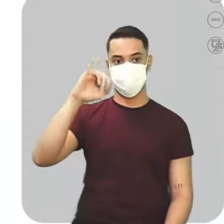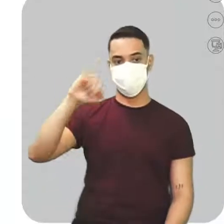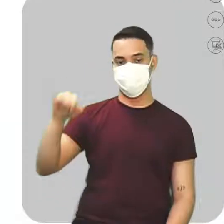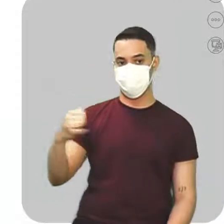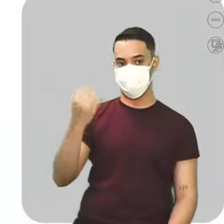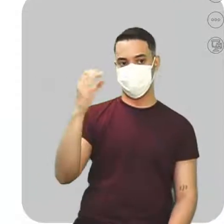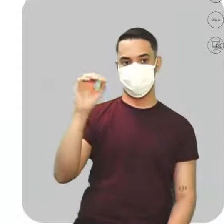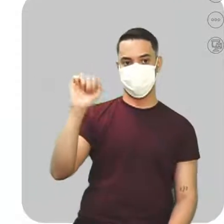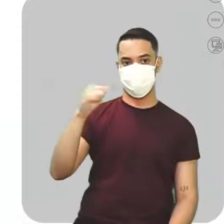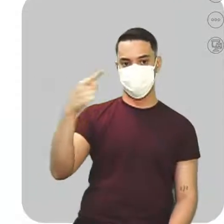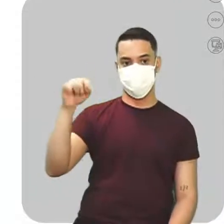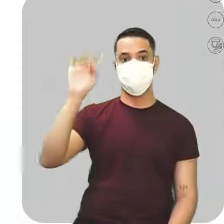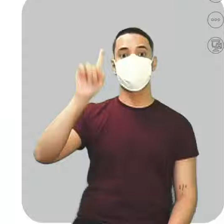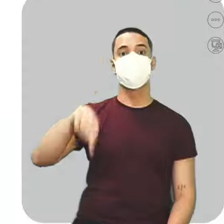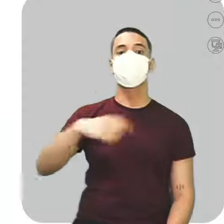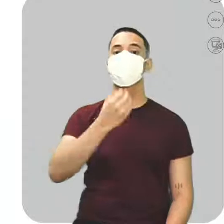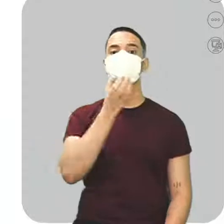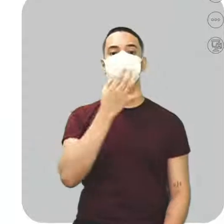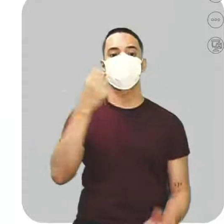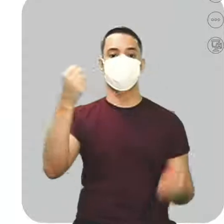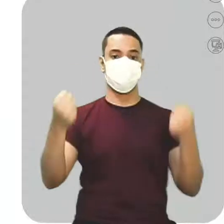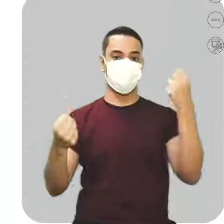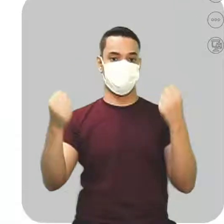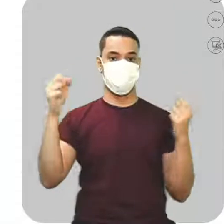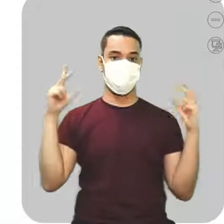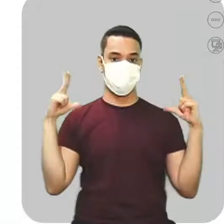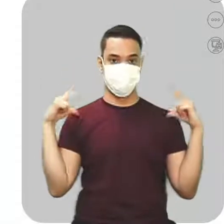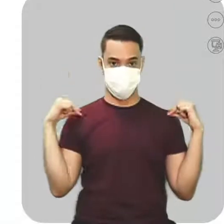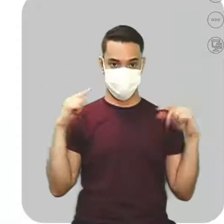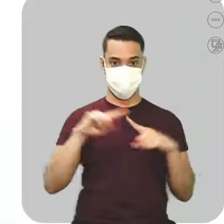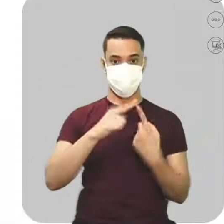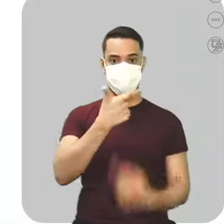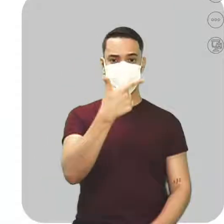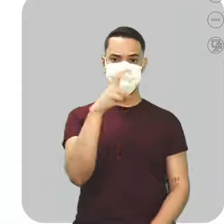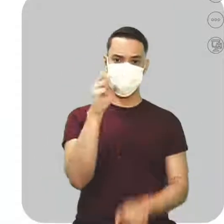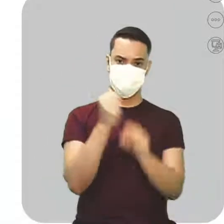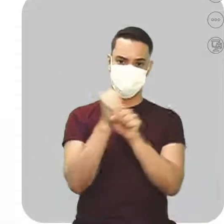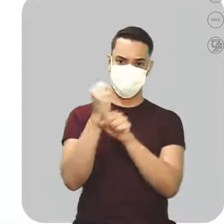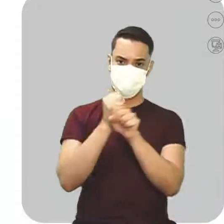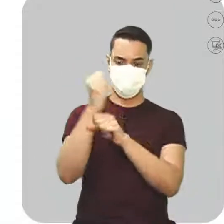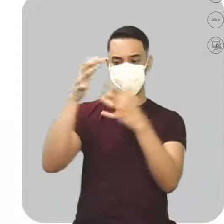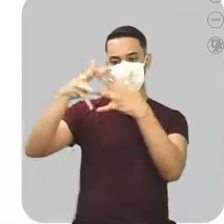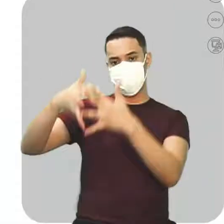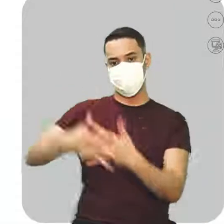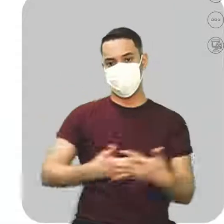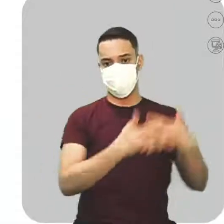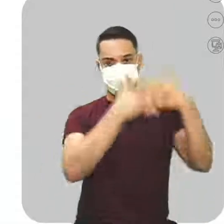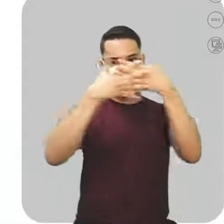João é bom motorista. Nesse 25 anos de